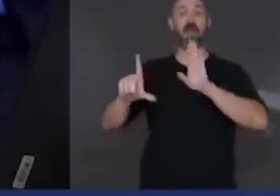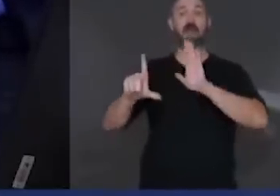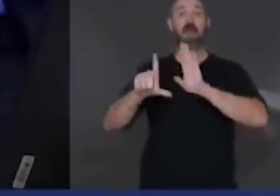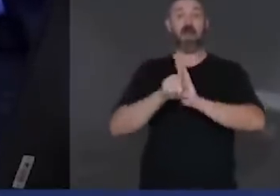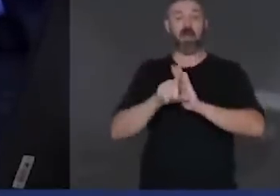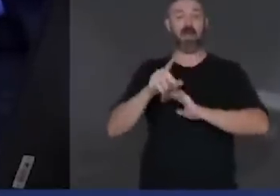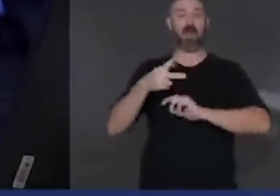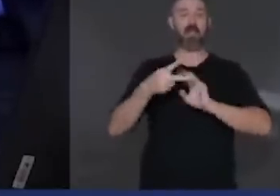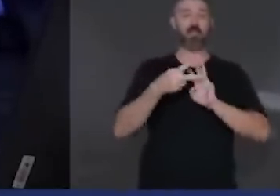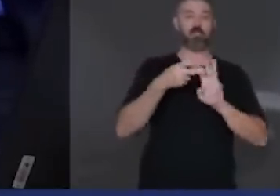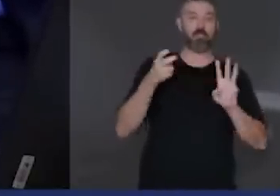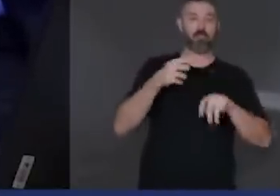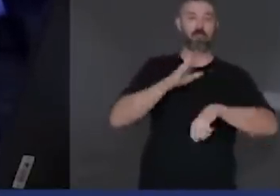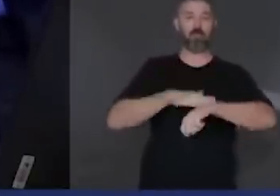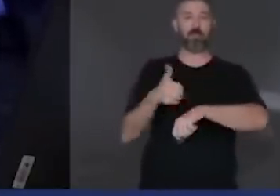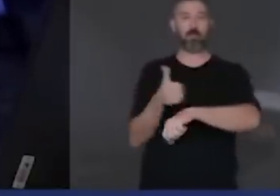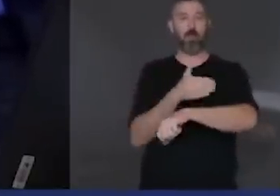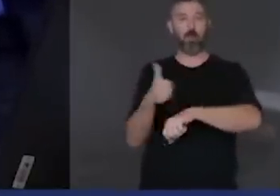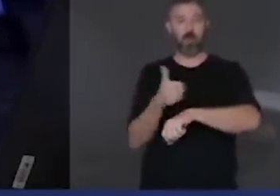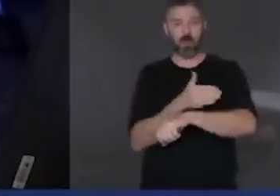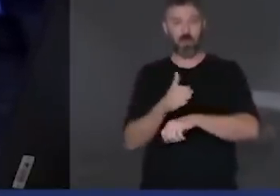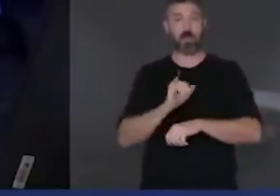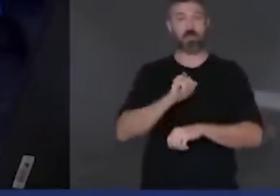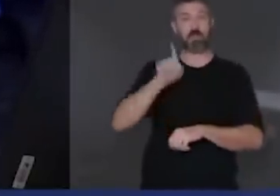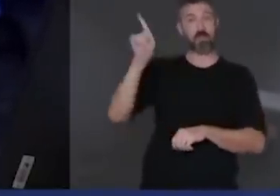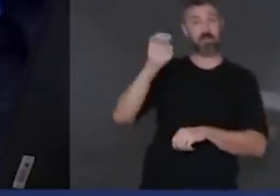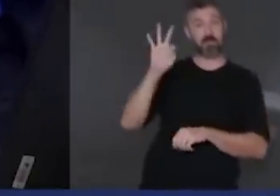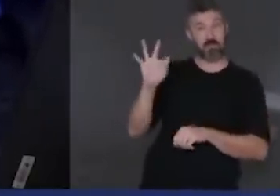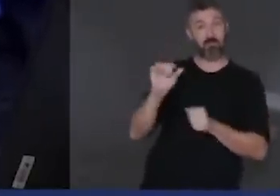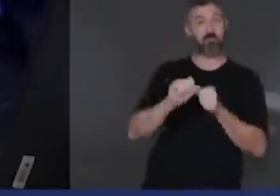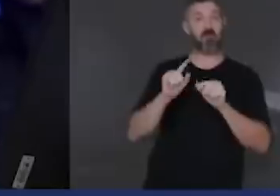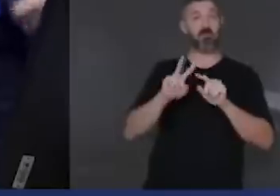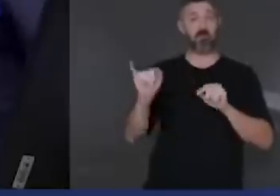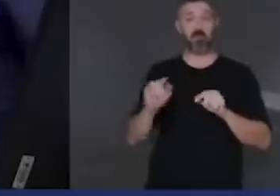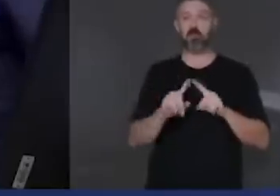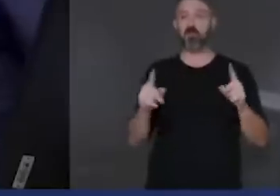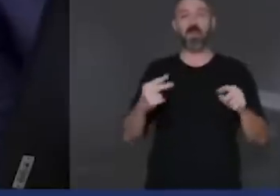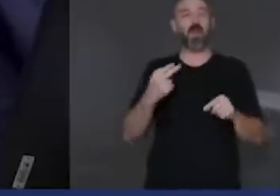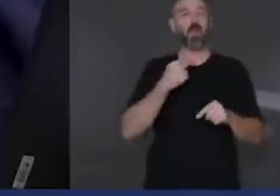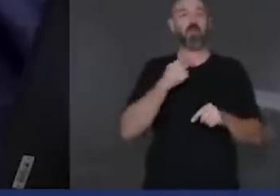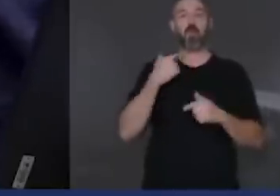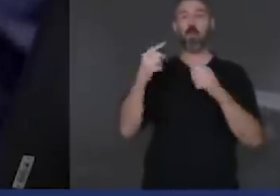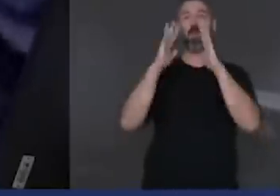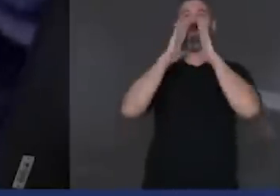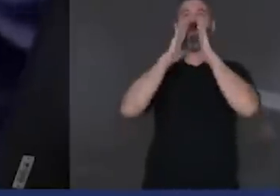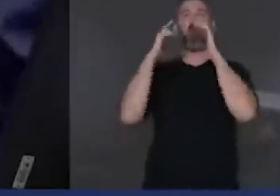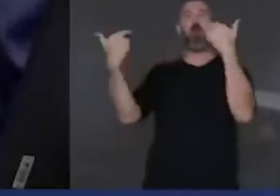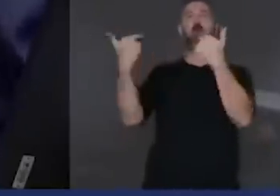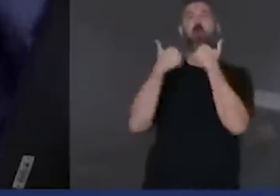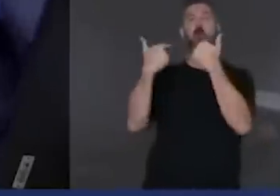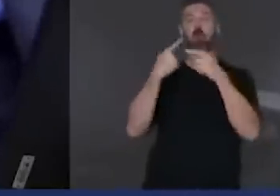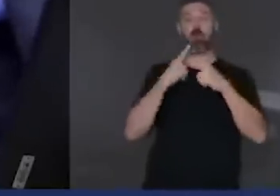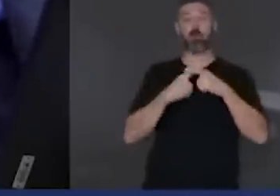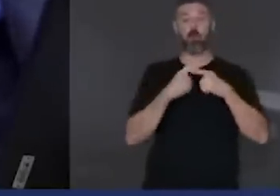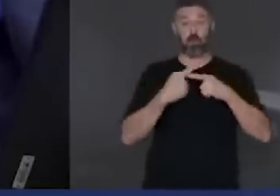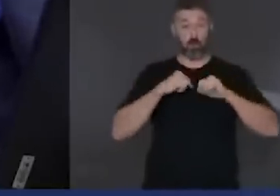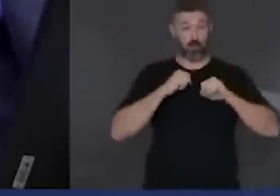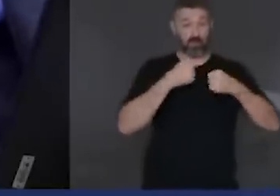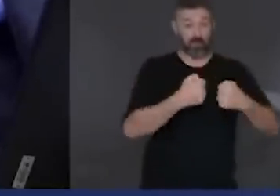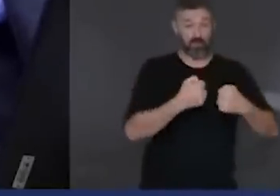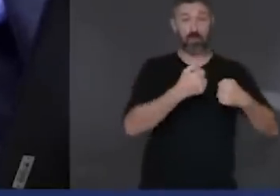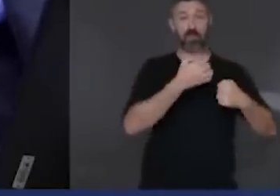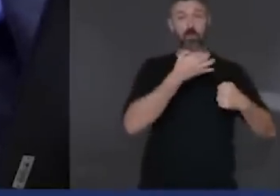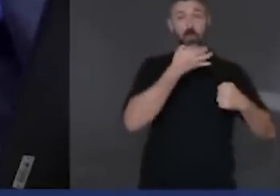lá o marco temporal no Supremo. Também não posso ser criticado porque defendo que essa casa se